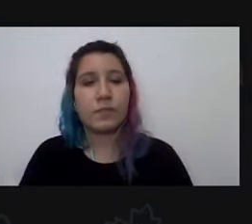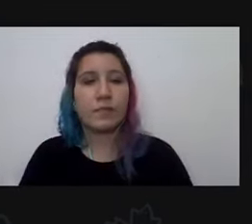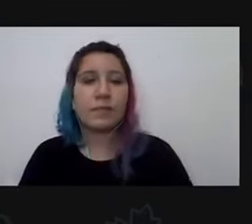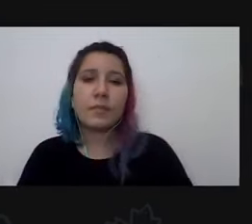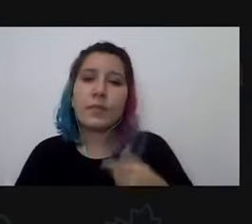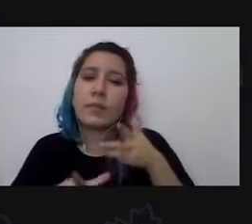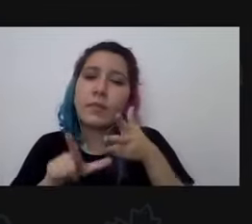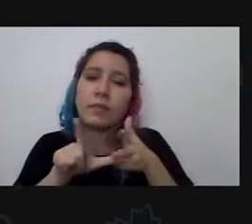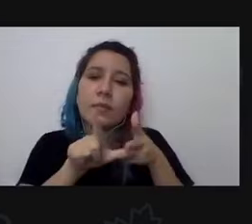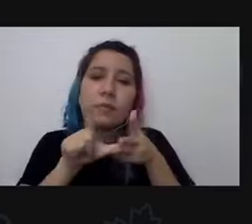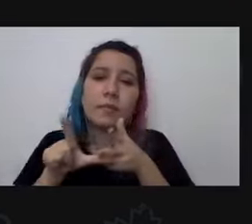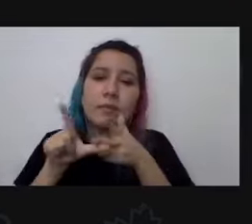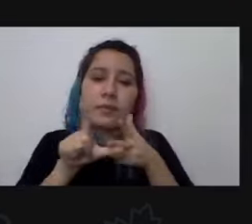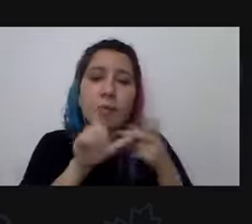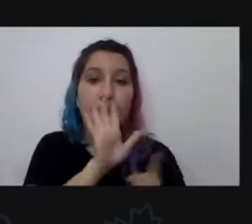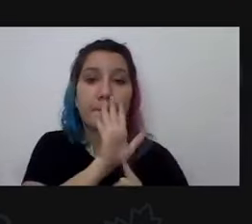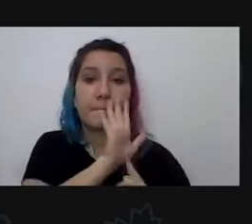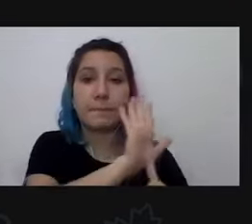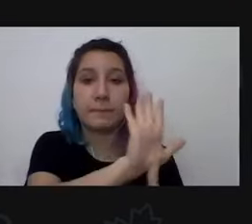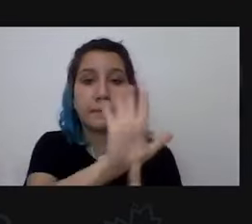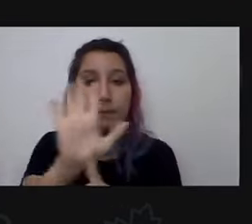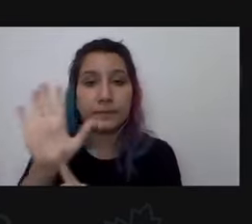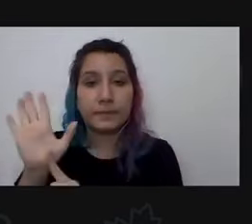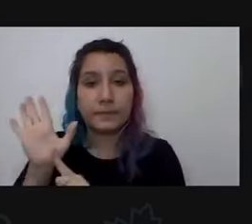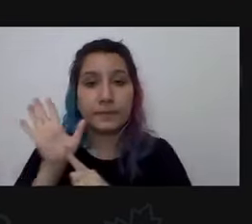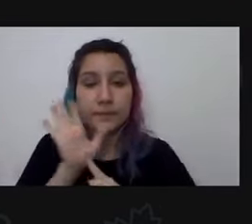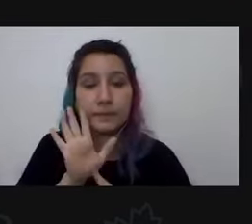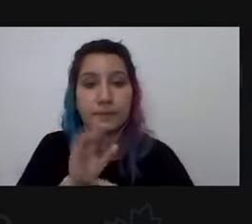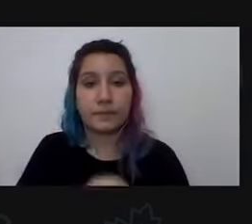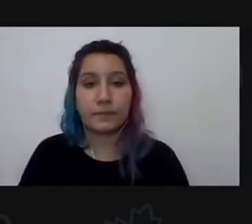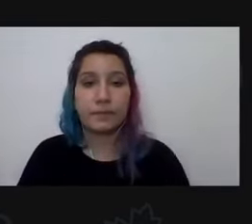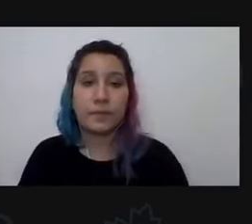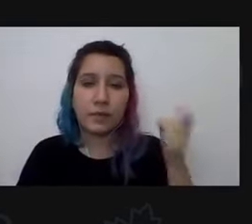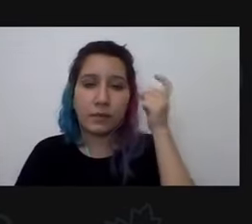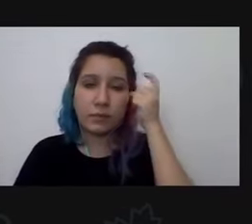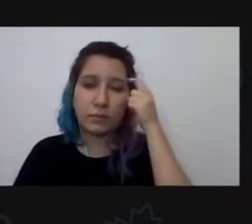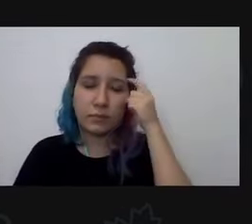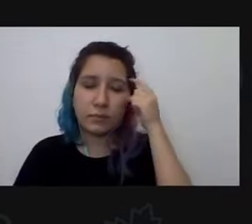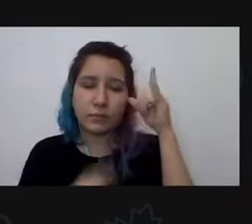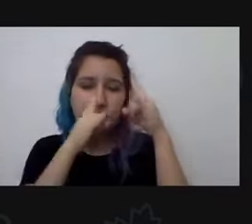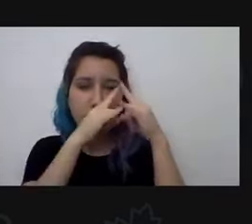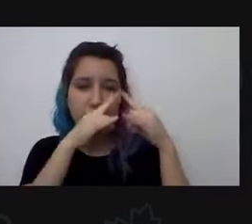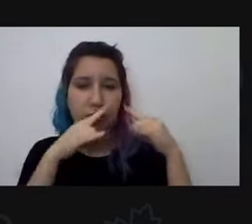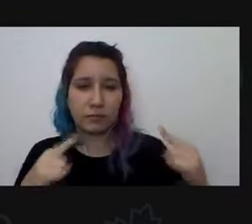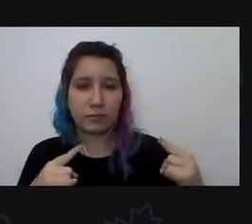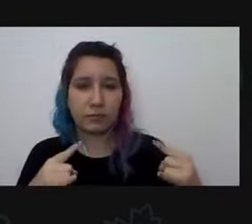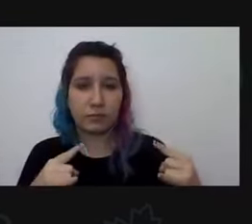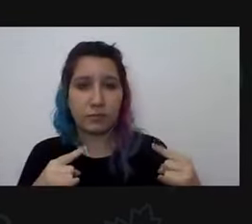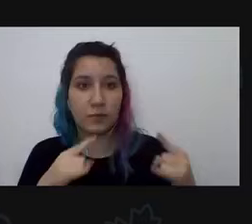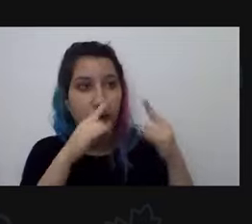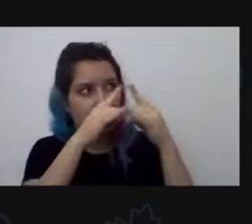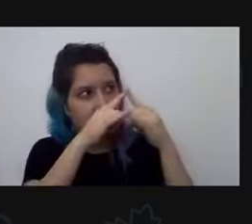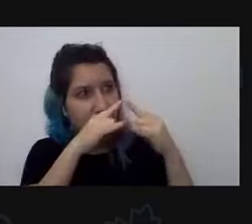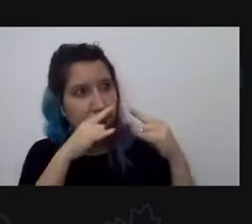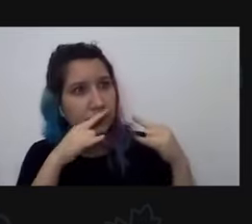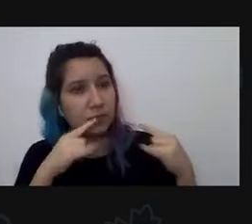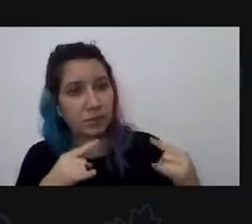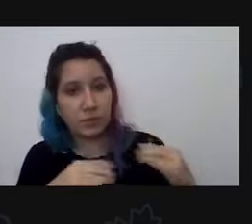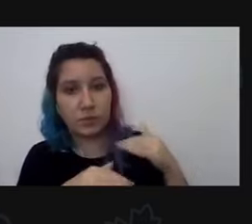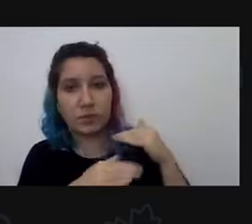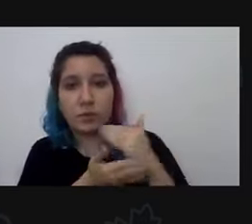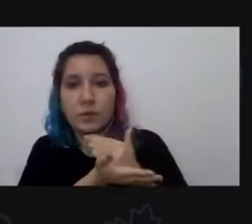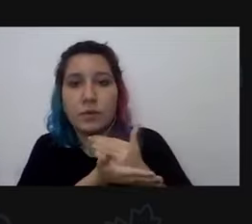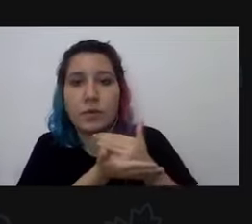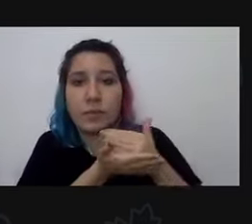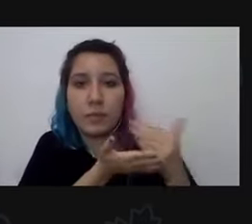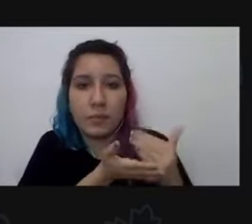adiante. Vamos fazer todo mundo se conectar em torno de ideias para São Vicente. São Vicente se levanta quando todo mundo dá as mãos e segue em frente,